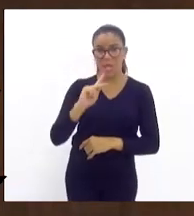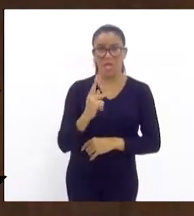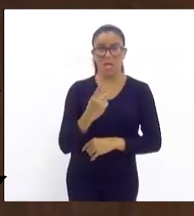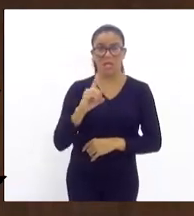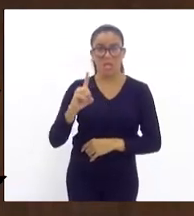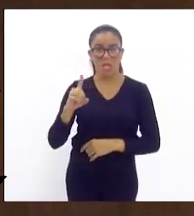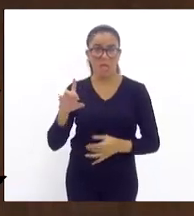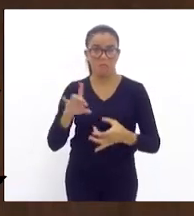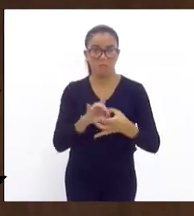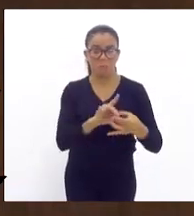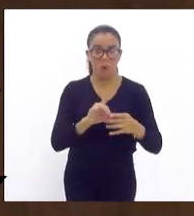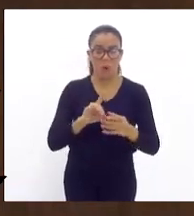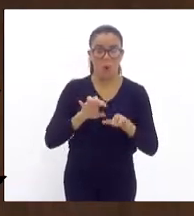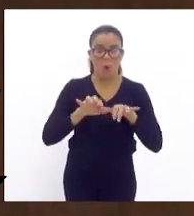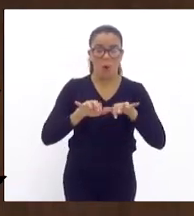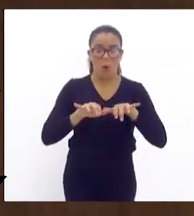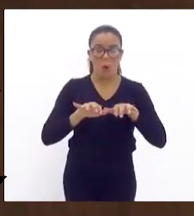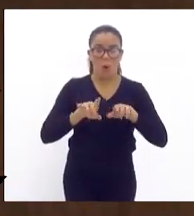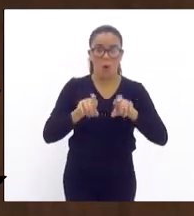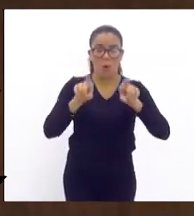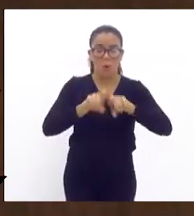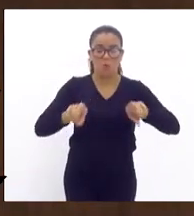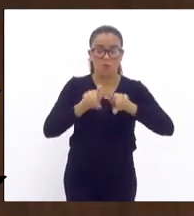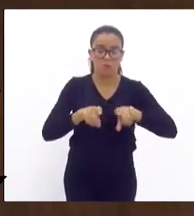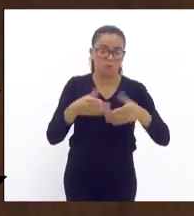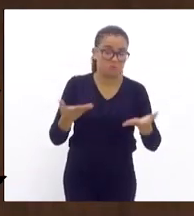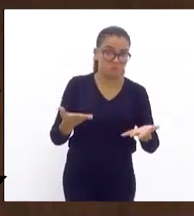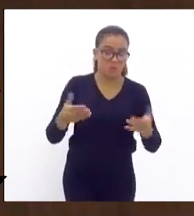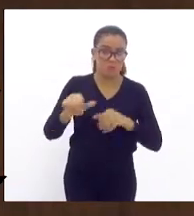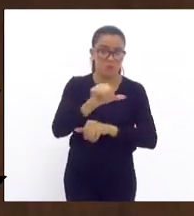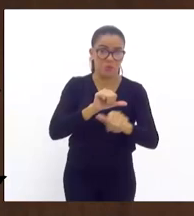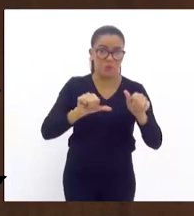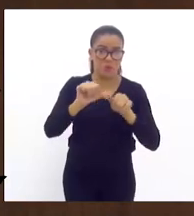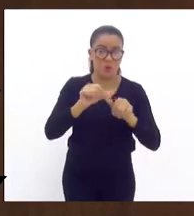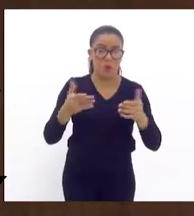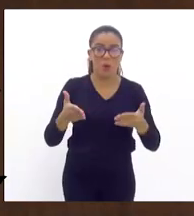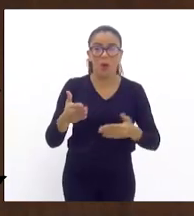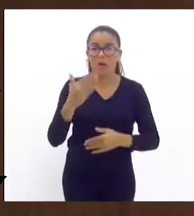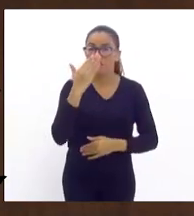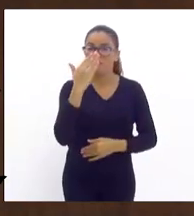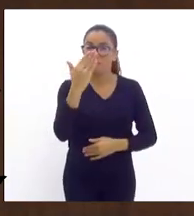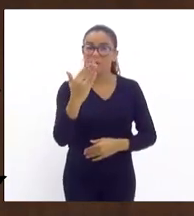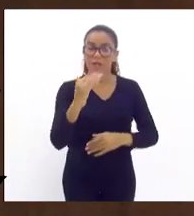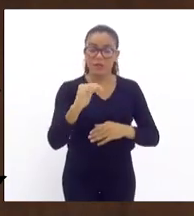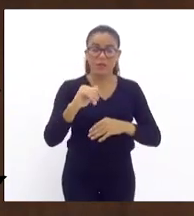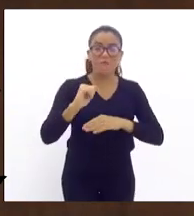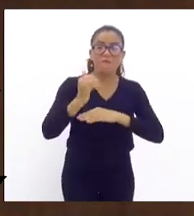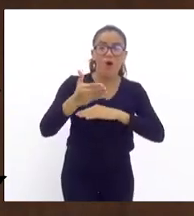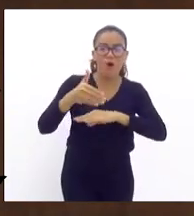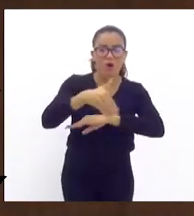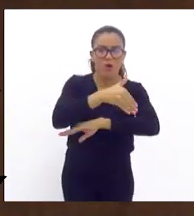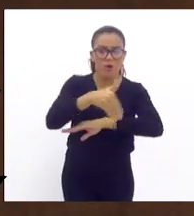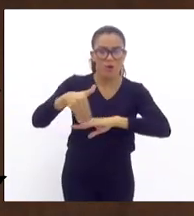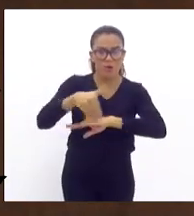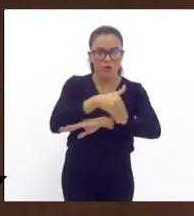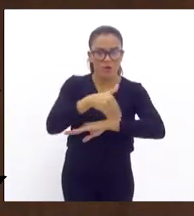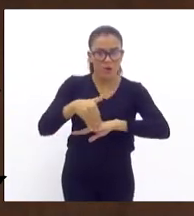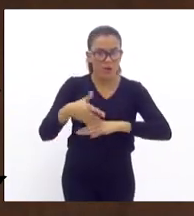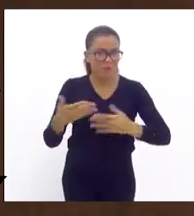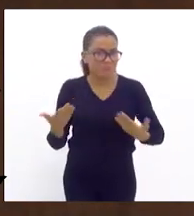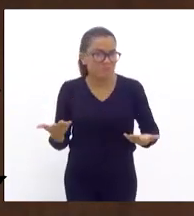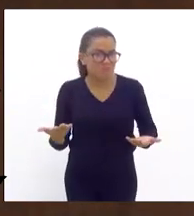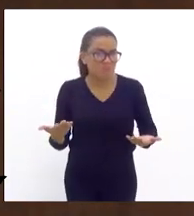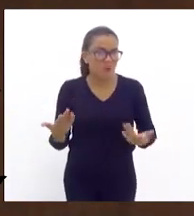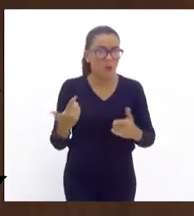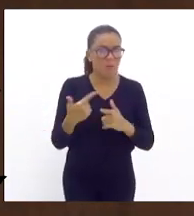bem, colocaram nos dois primeiros prédios da rua. Nos outros, 8 não colocaram. Não sei